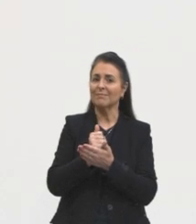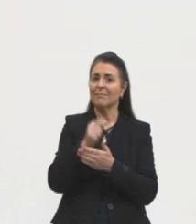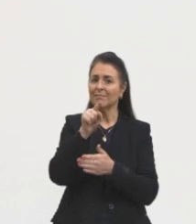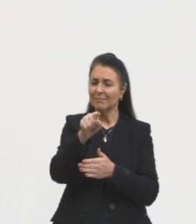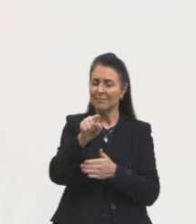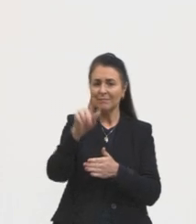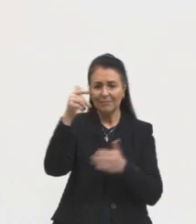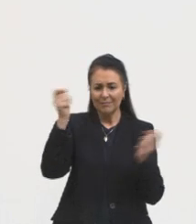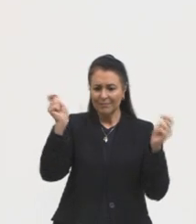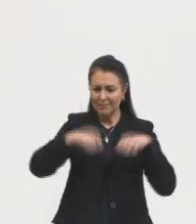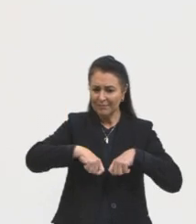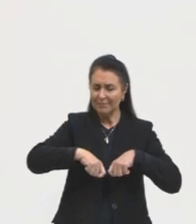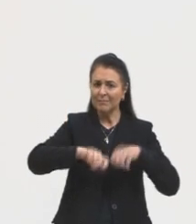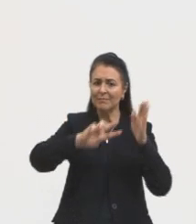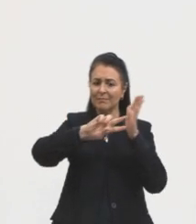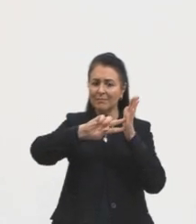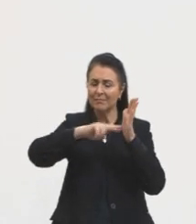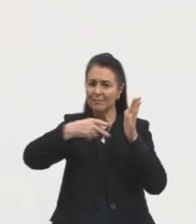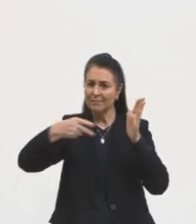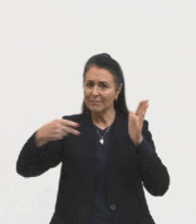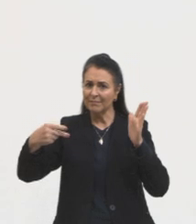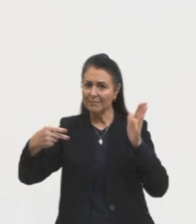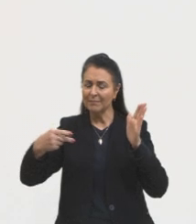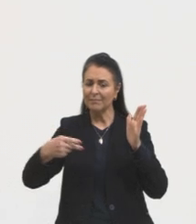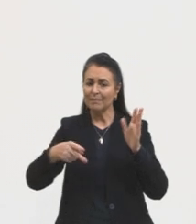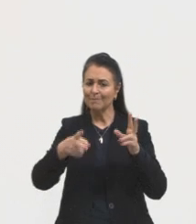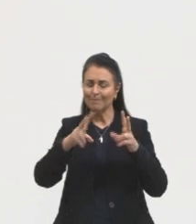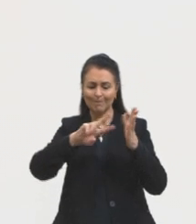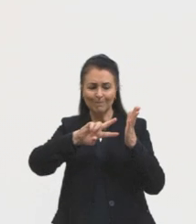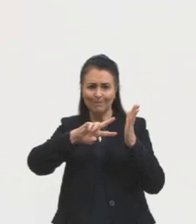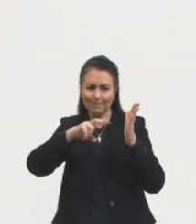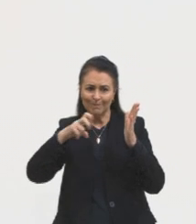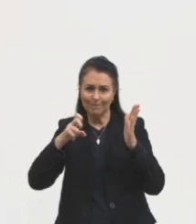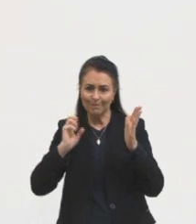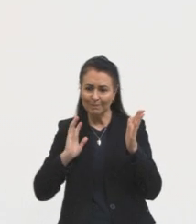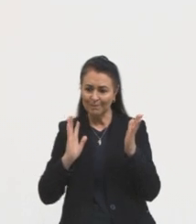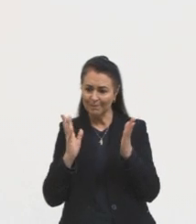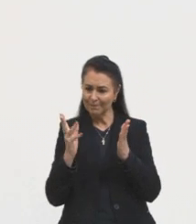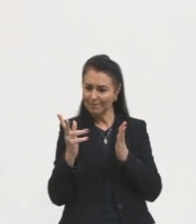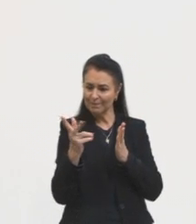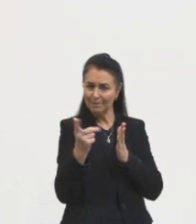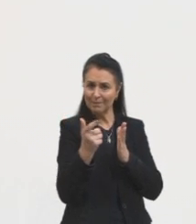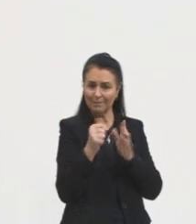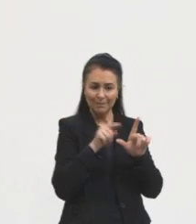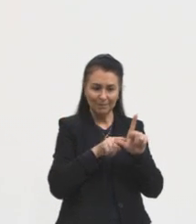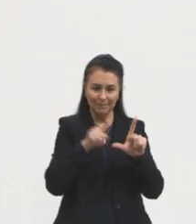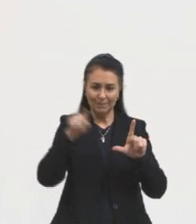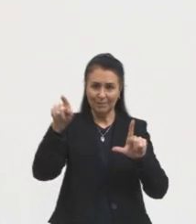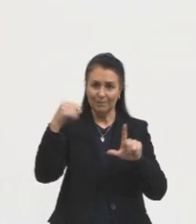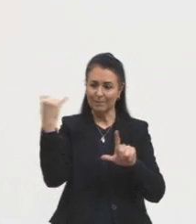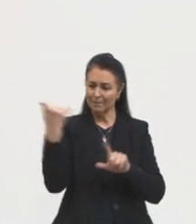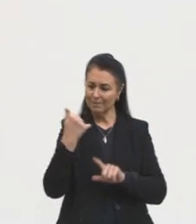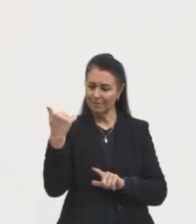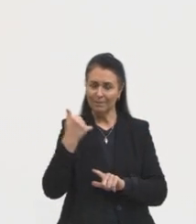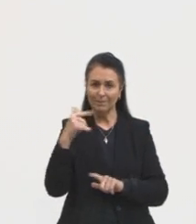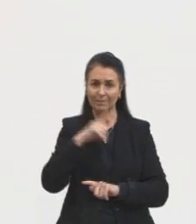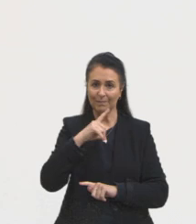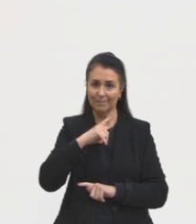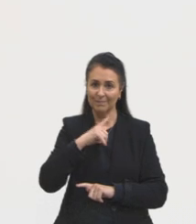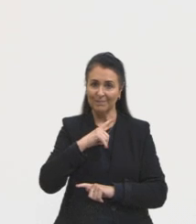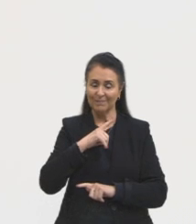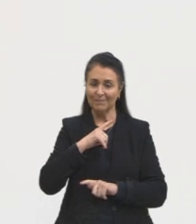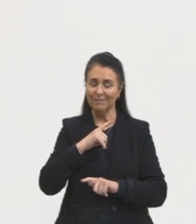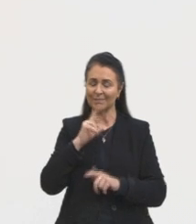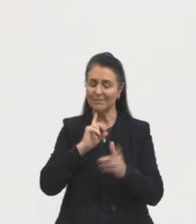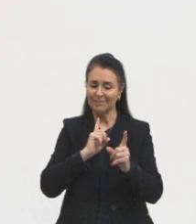interpretar correto interpretar e está aí do gráfico as informações necessárias para que você obtenha então